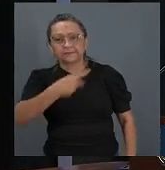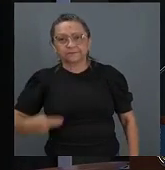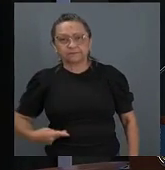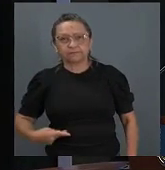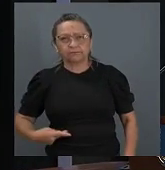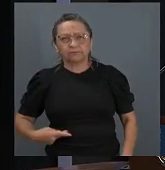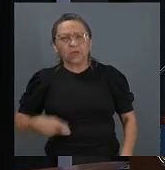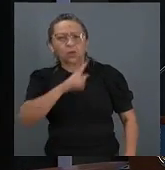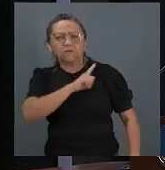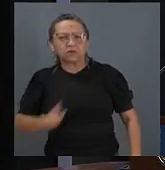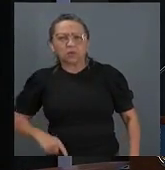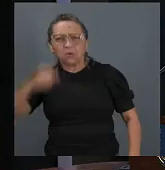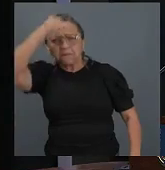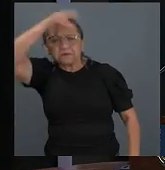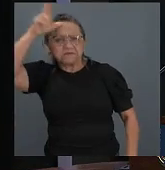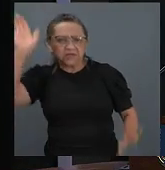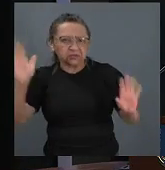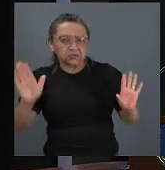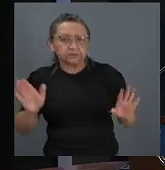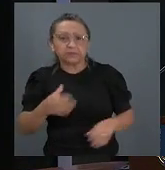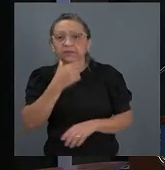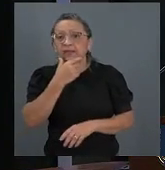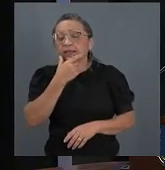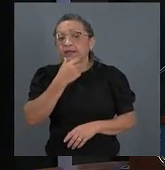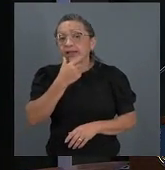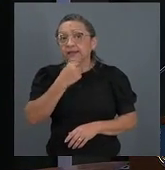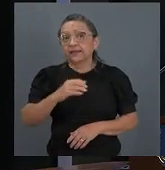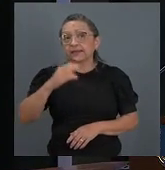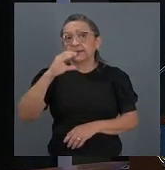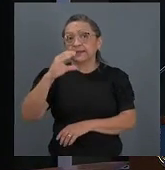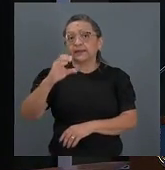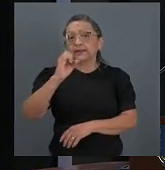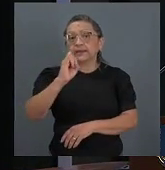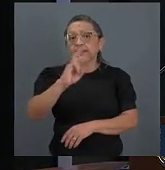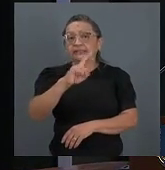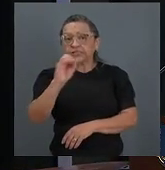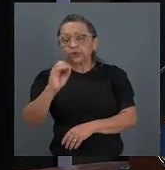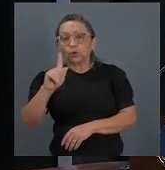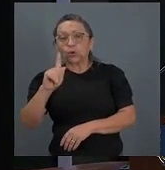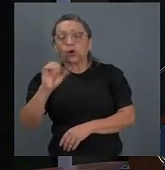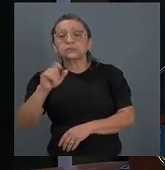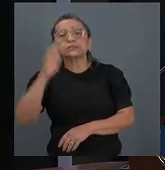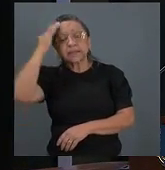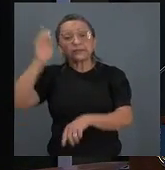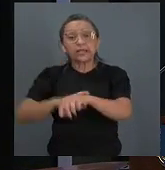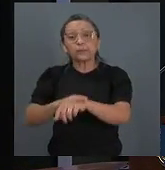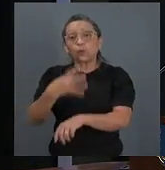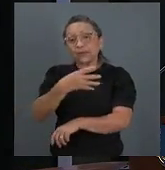ex-presidenciável, governador, prefeito, Ciro Gomes, que falou 47 minutos. Pegaram 2